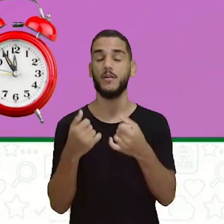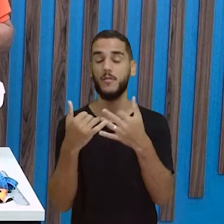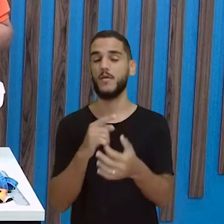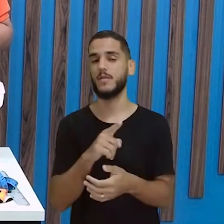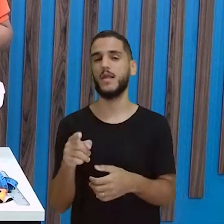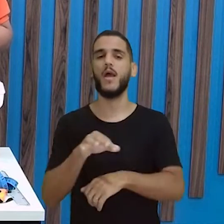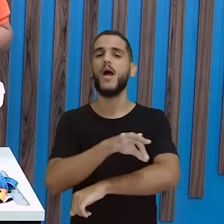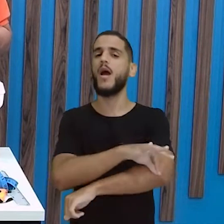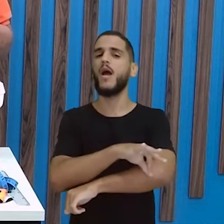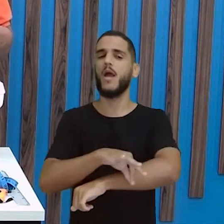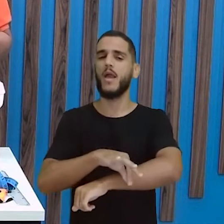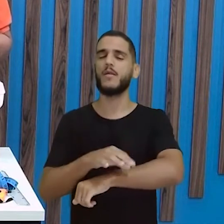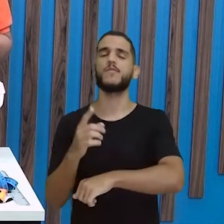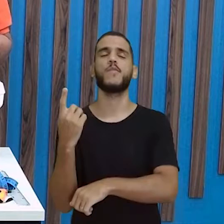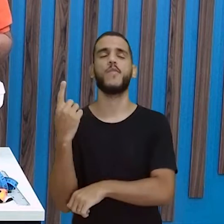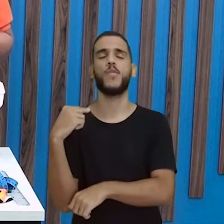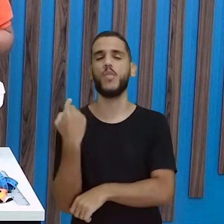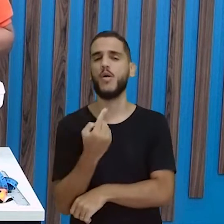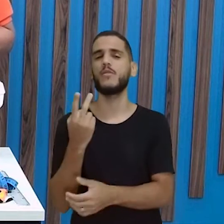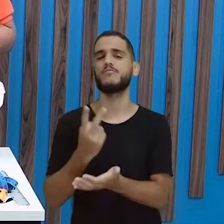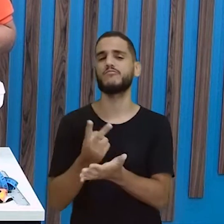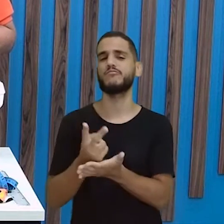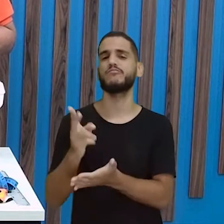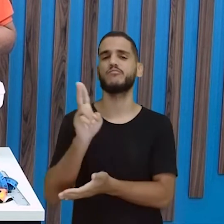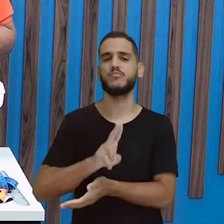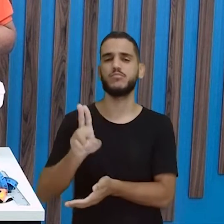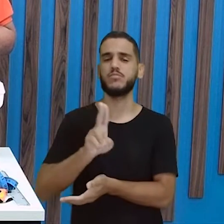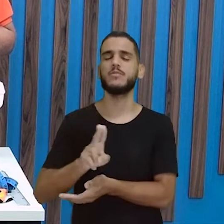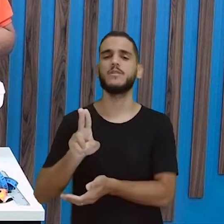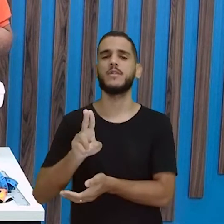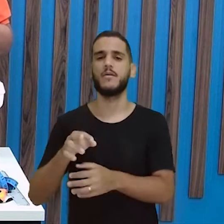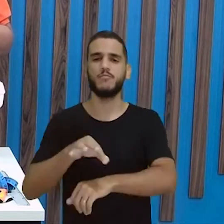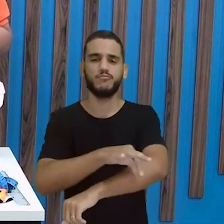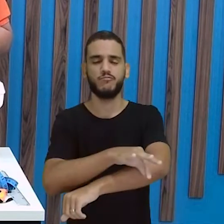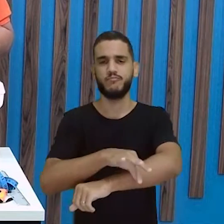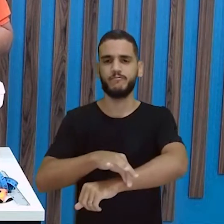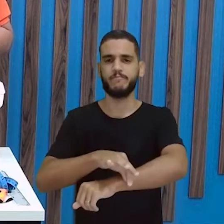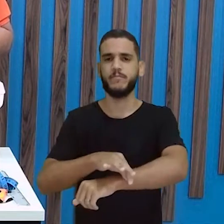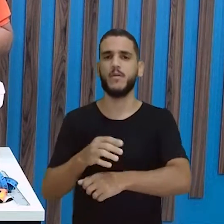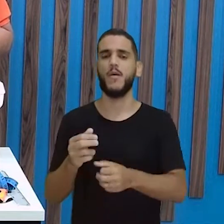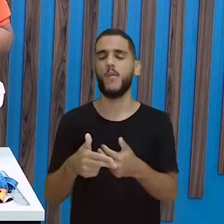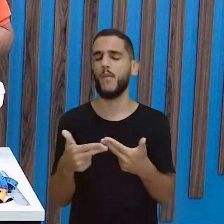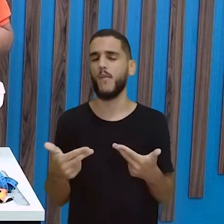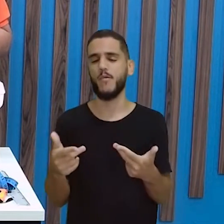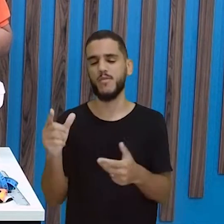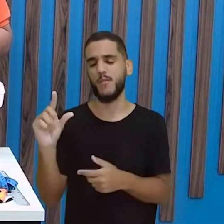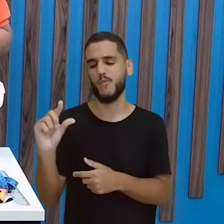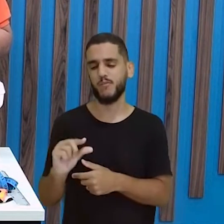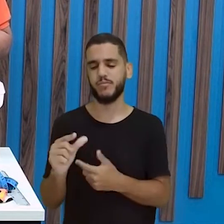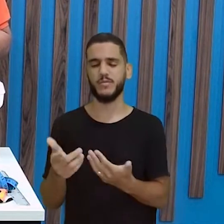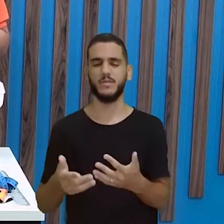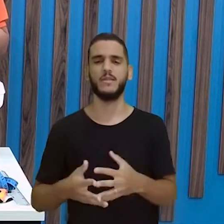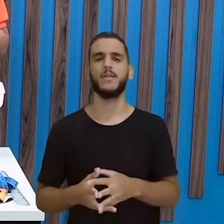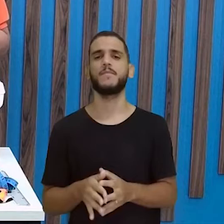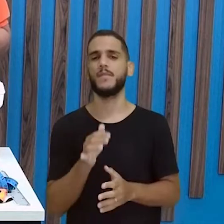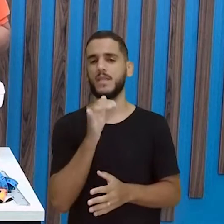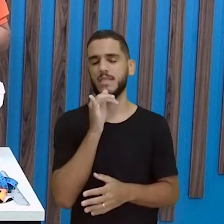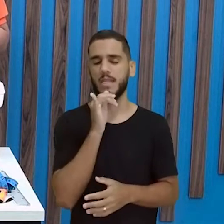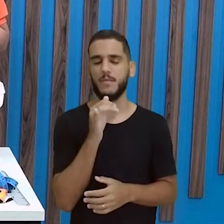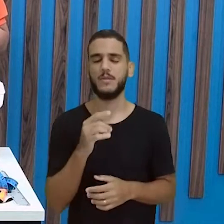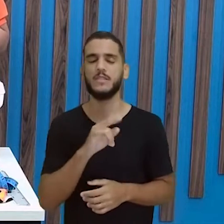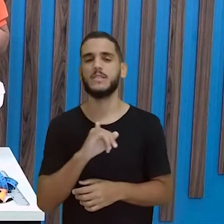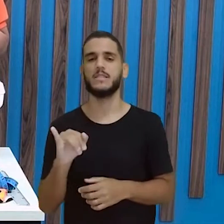gente geralmente utiliza para medir objetos pequenos, né? Então, por exemplo, se eu